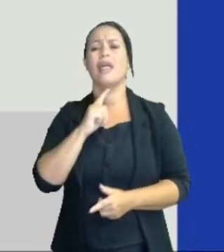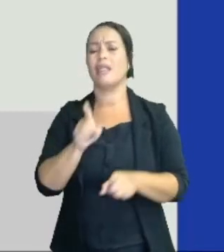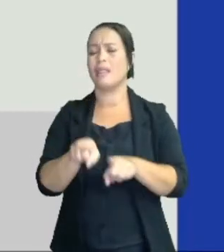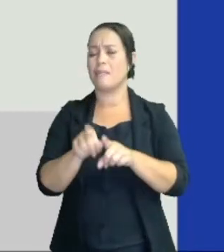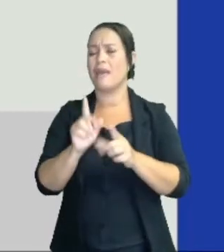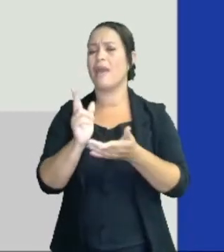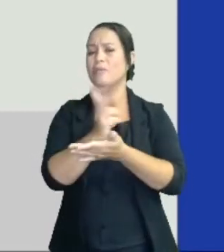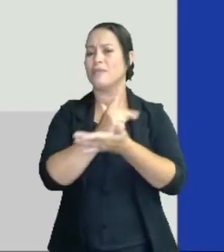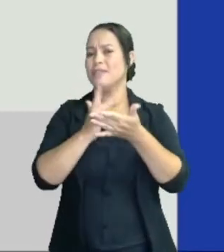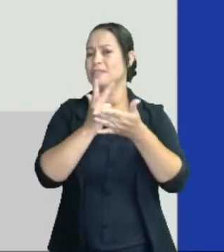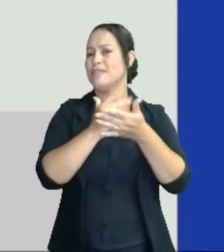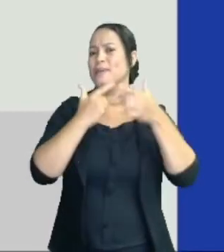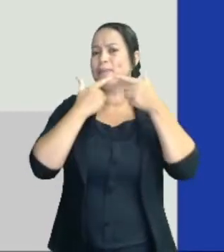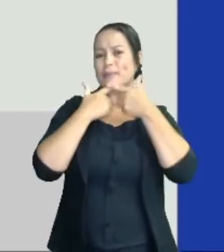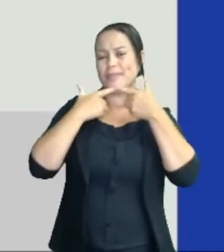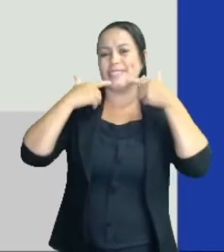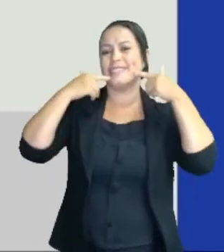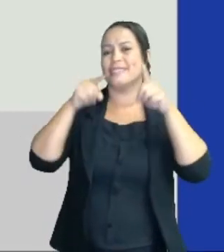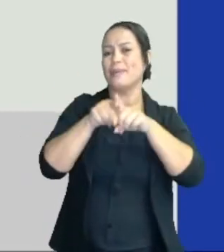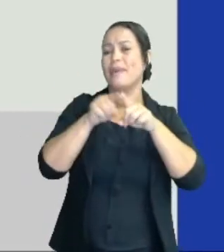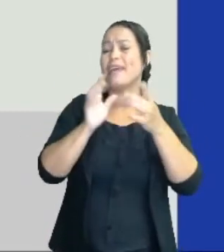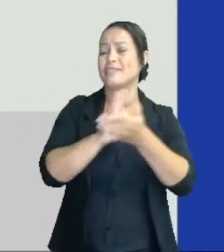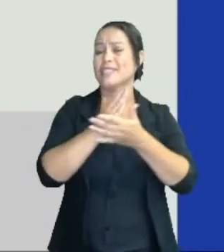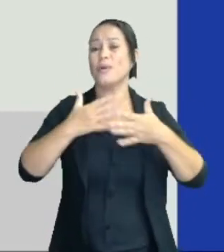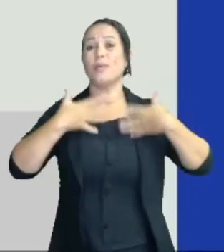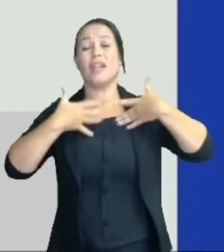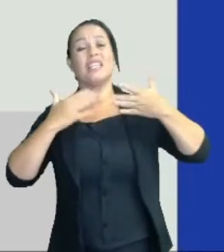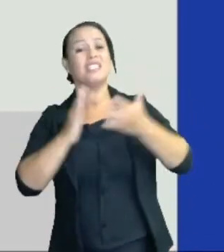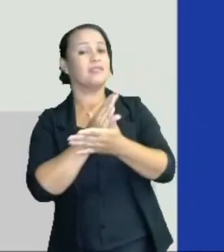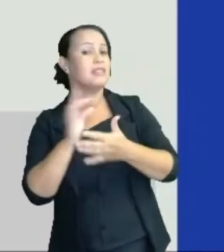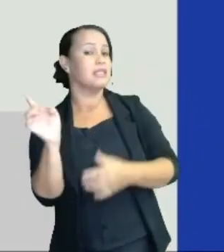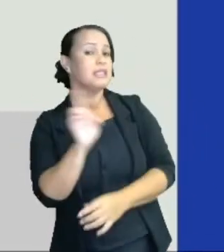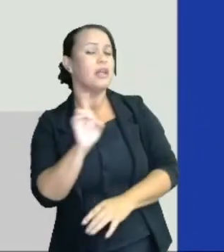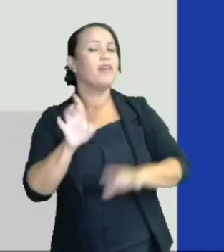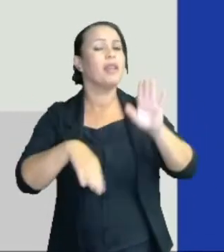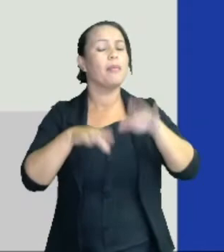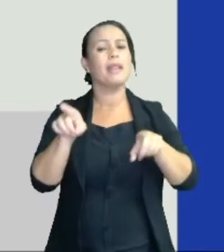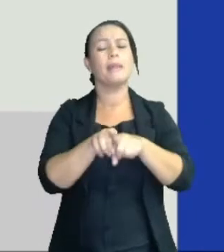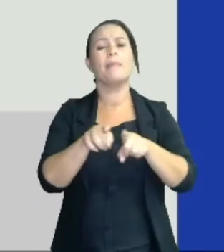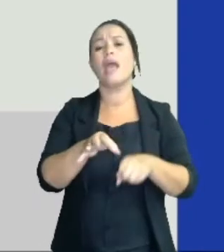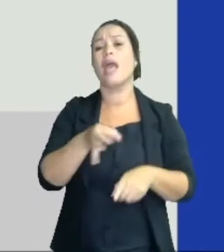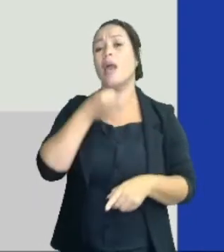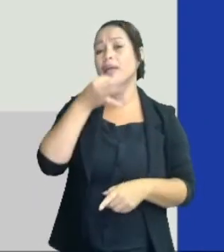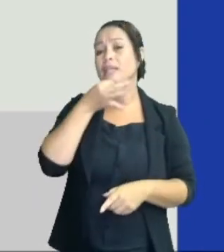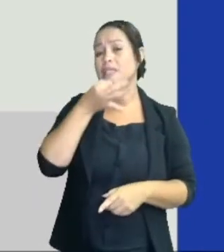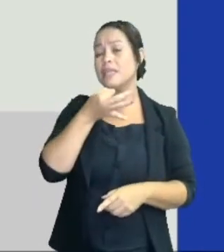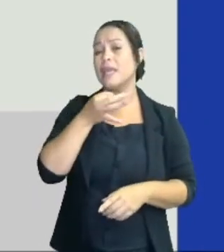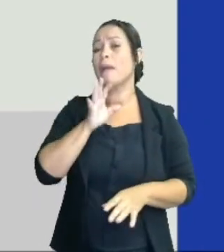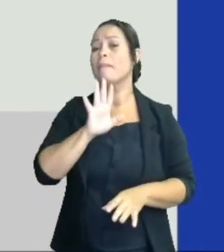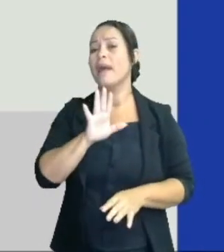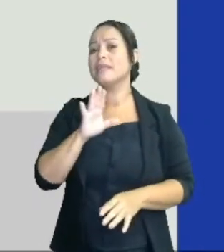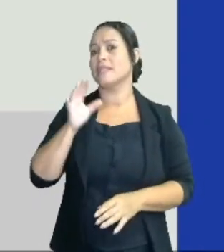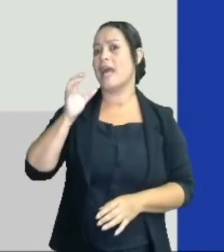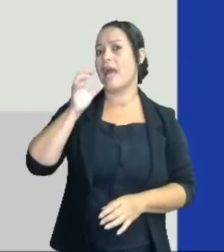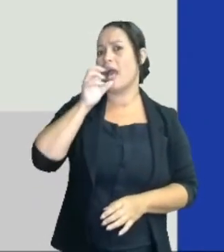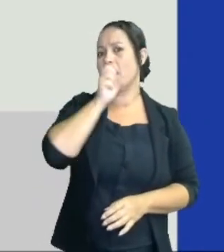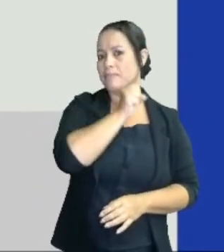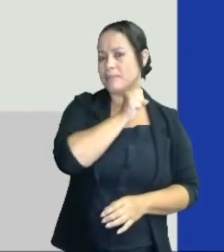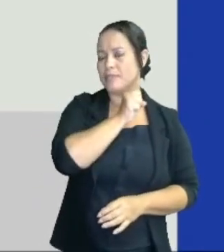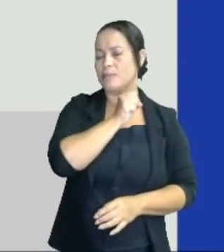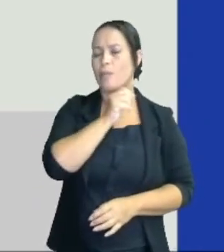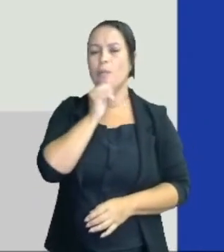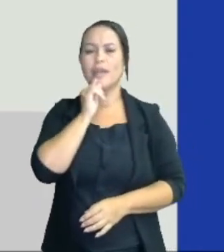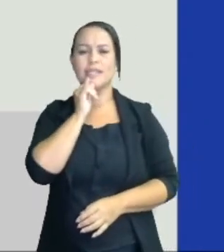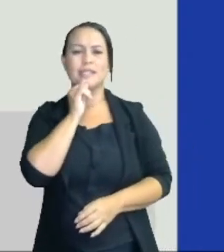ou não, que tem como característica a crítica também. Só que essa é uma crítica de maneira mais breve.